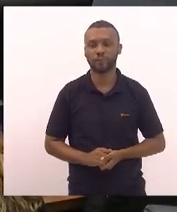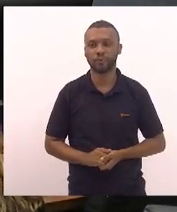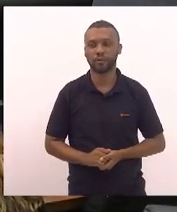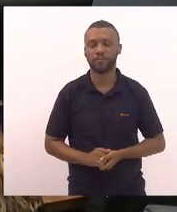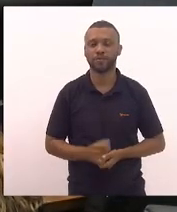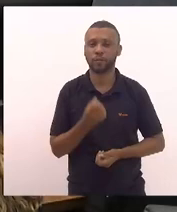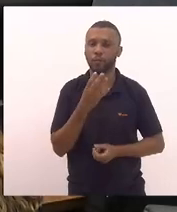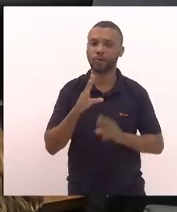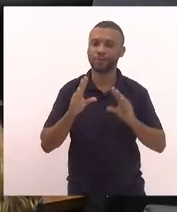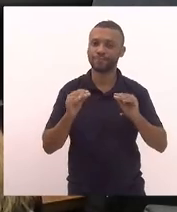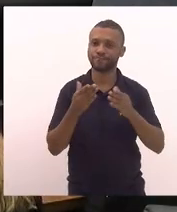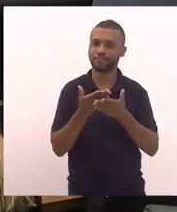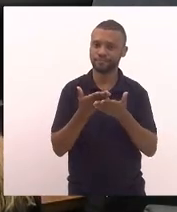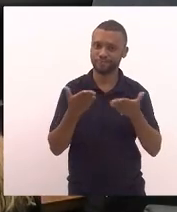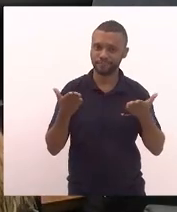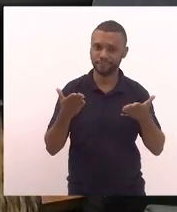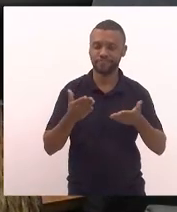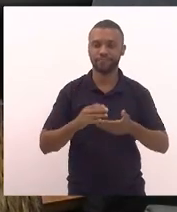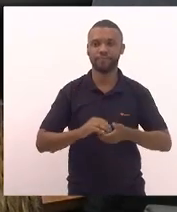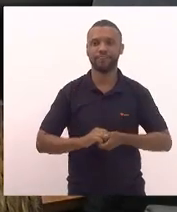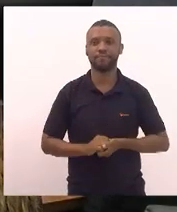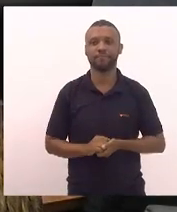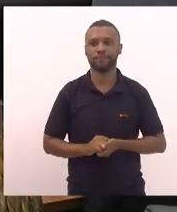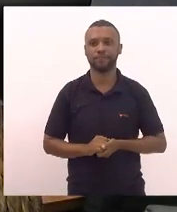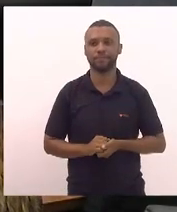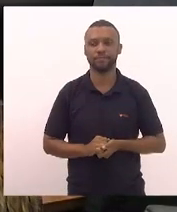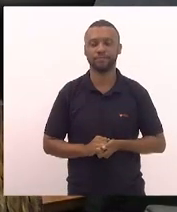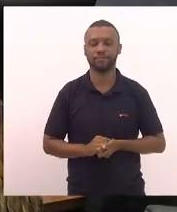Boa noite a todos e a todas.